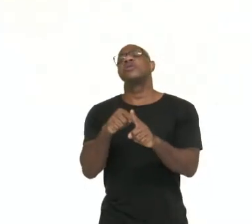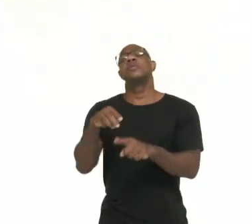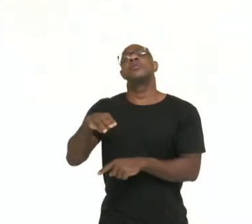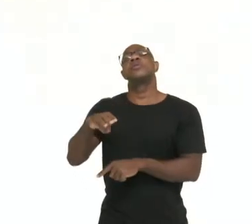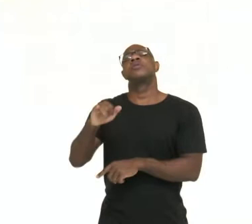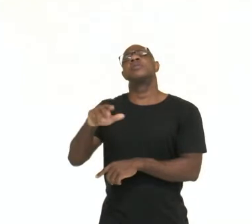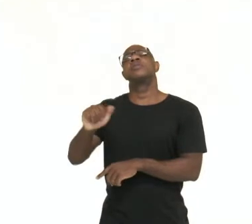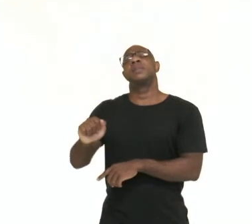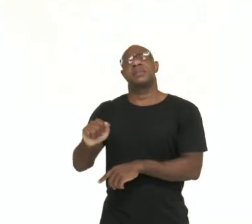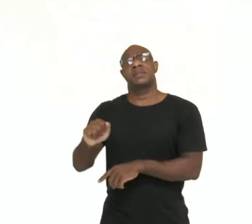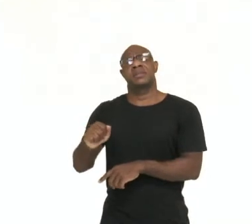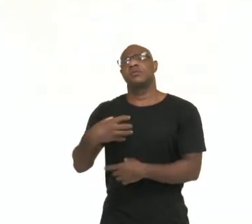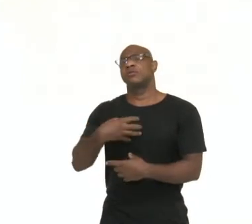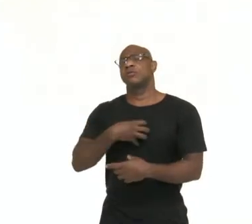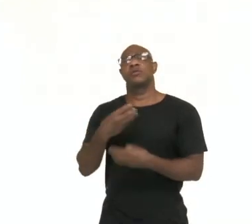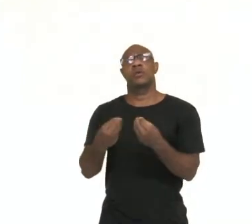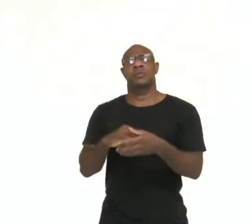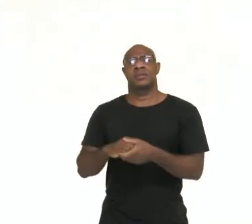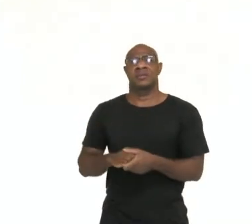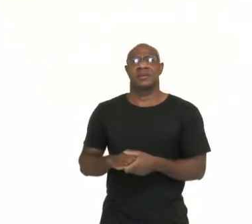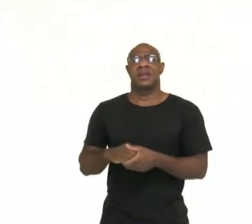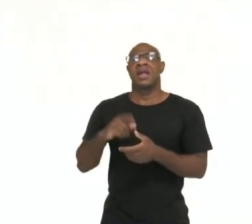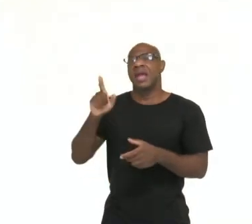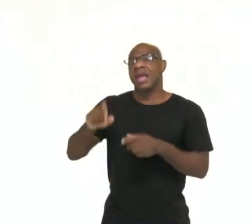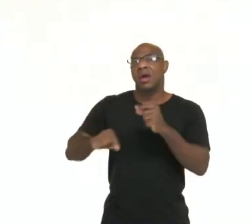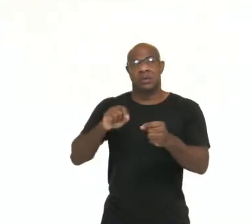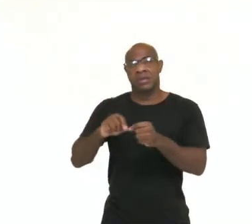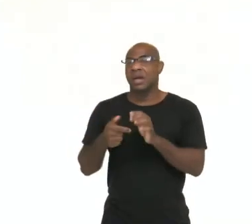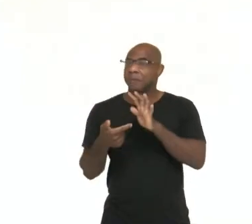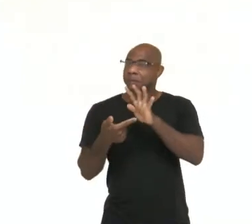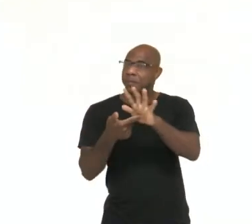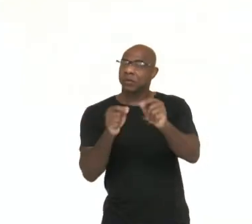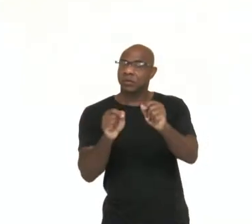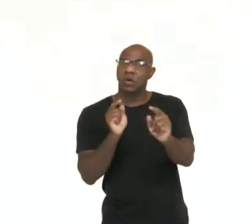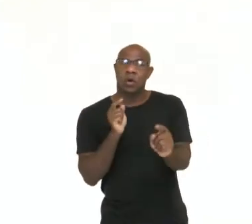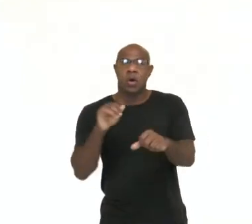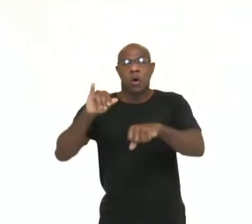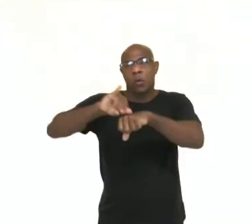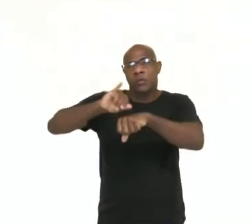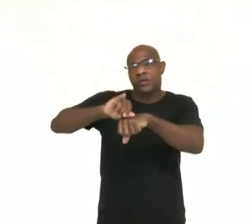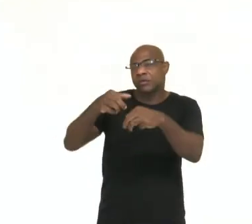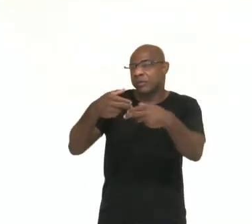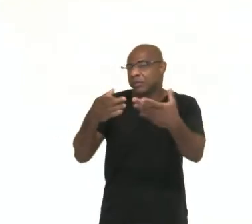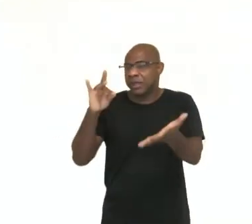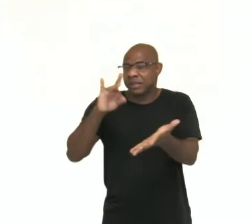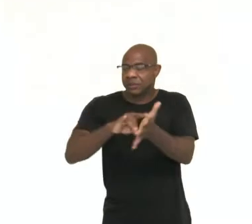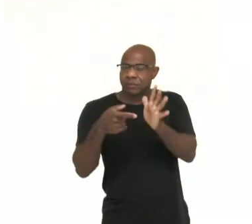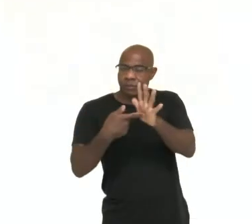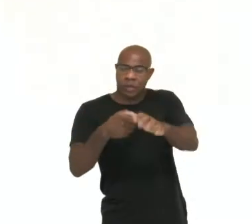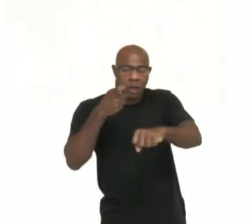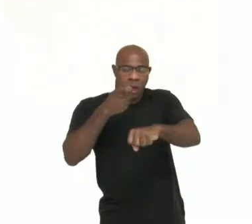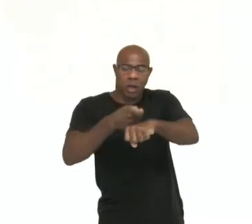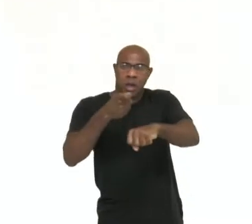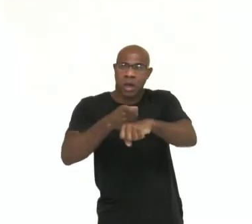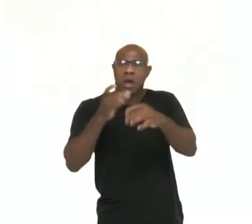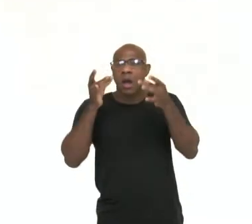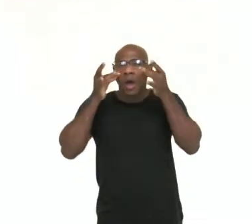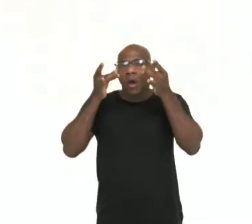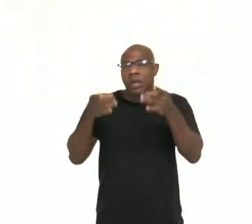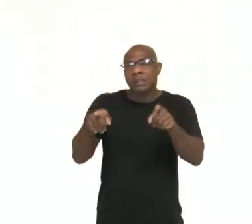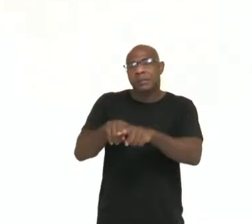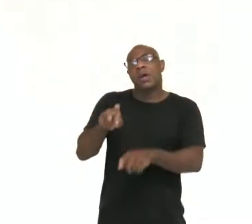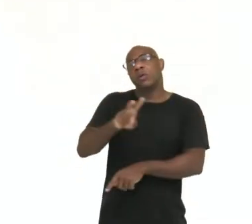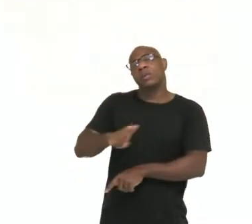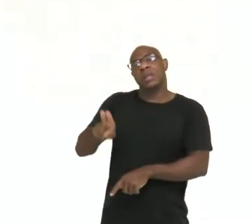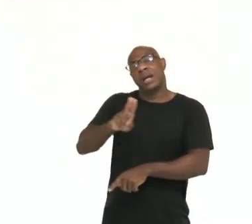de mímica? A forma literal é quando representam-se objetos reais e ações concretas, mais usadas na forma